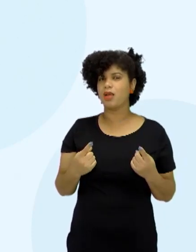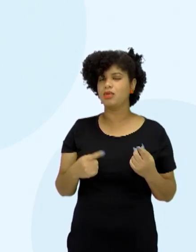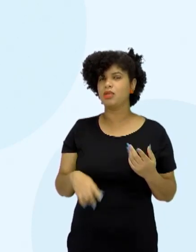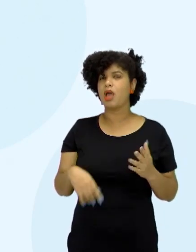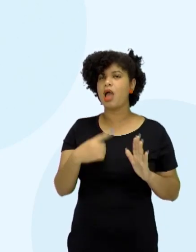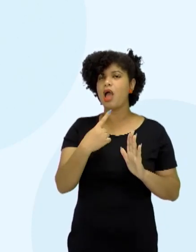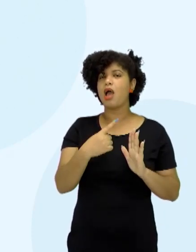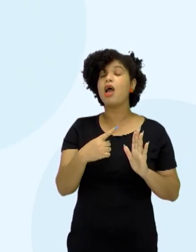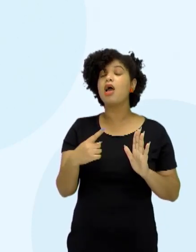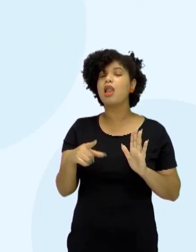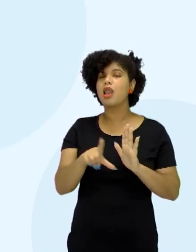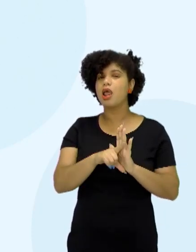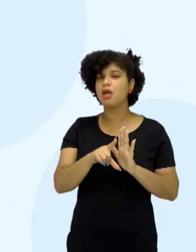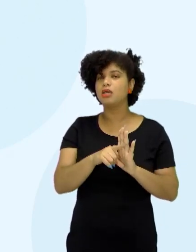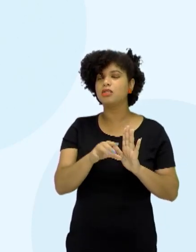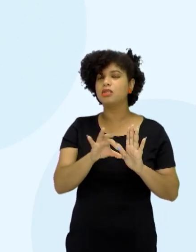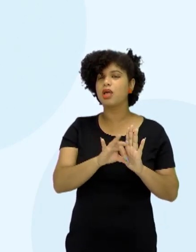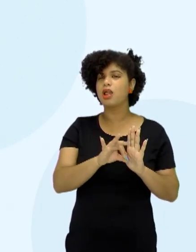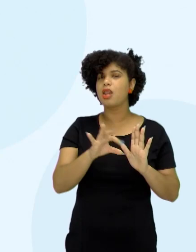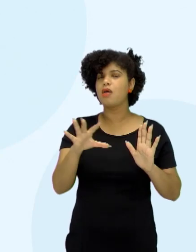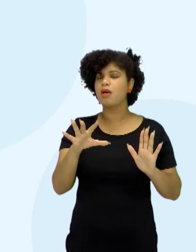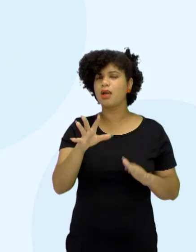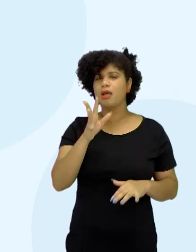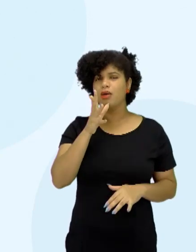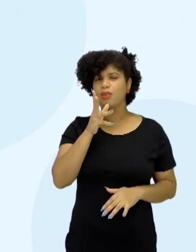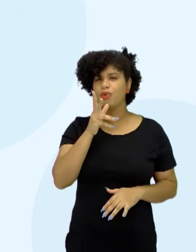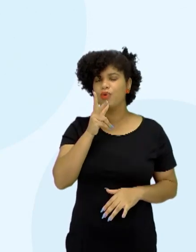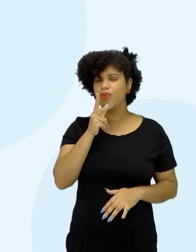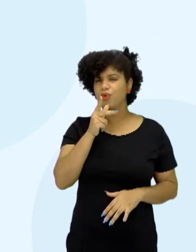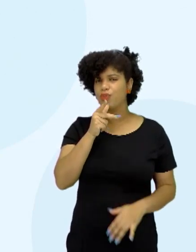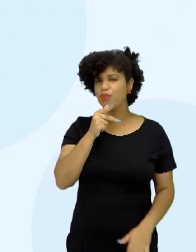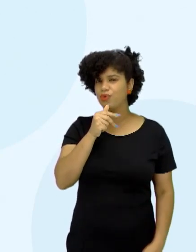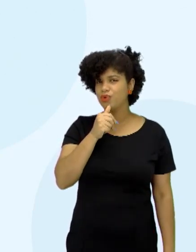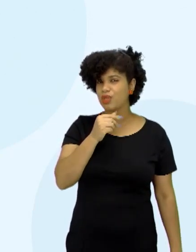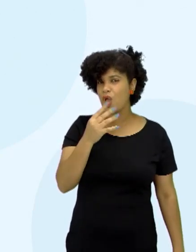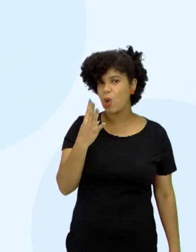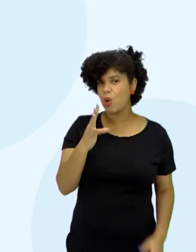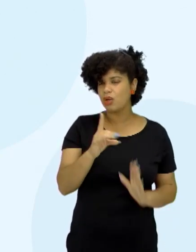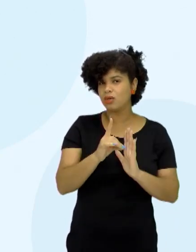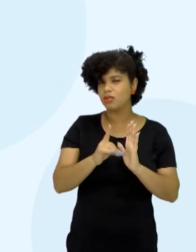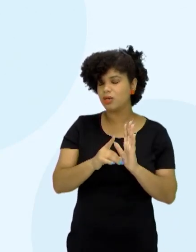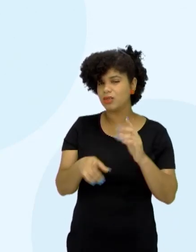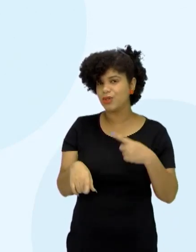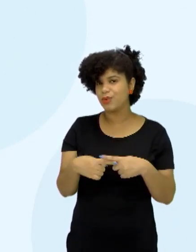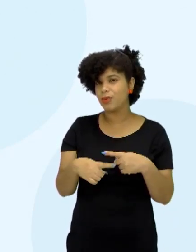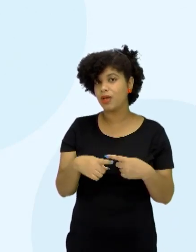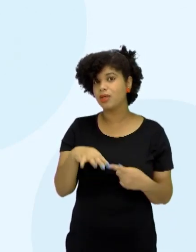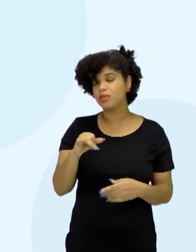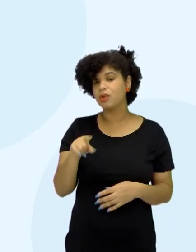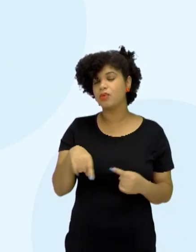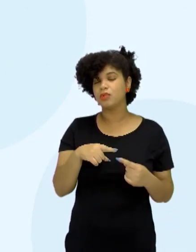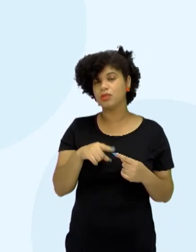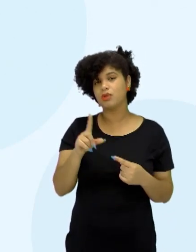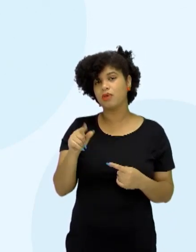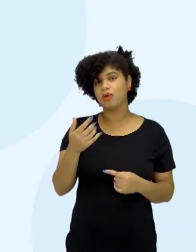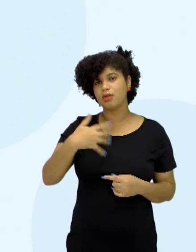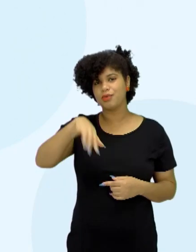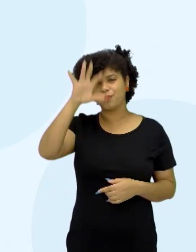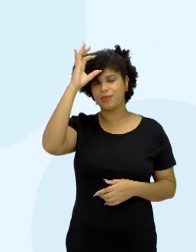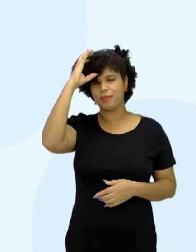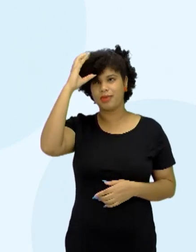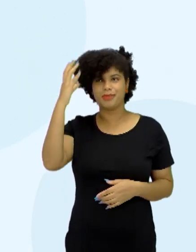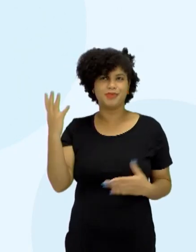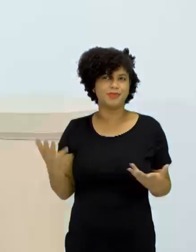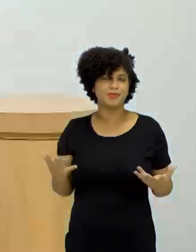Brasil levou mais de 4 décadas, se era interesse da Casa Imperial. E por que você está falando